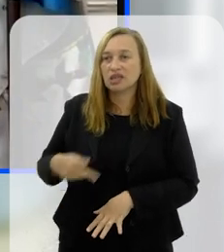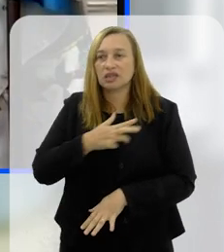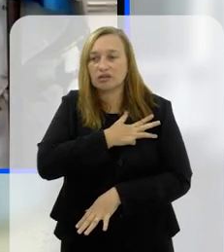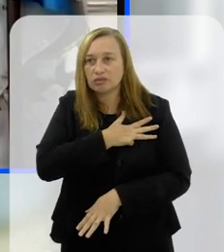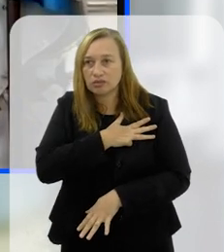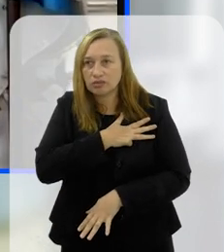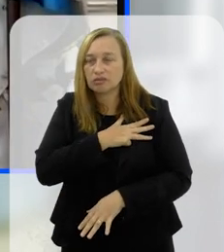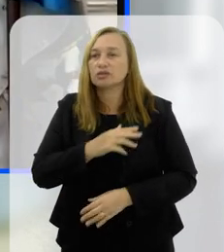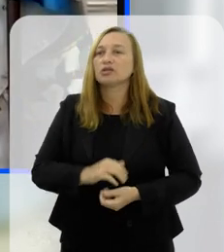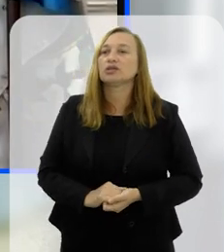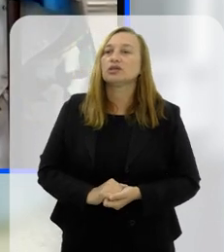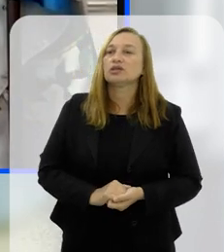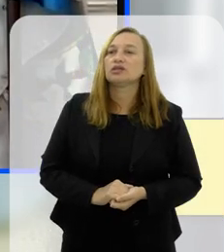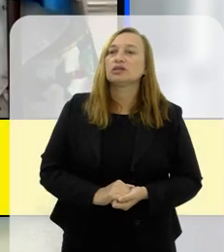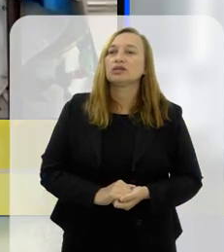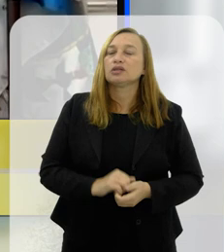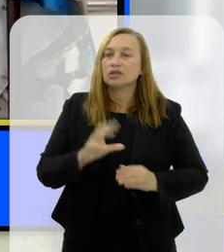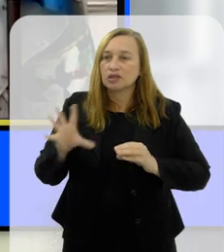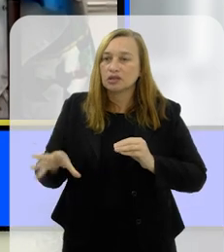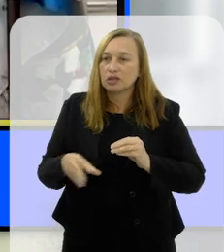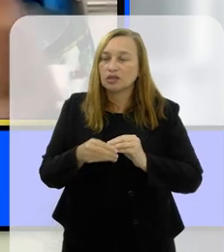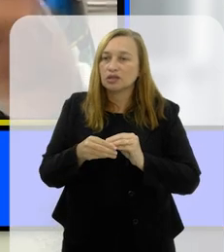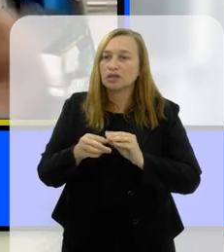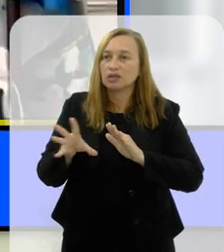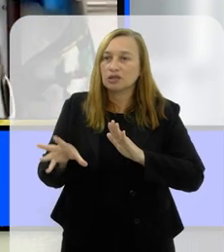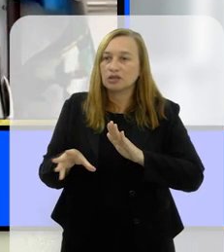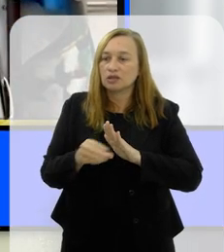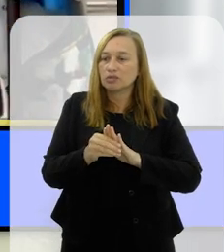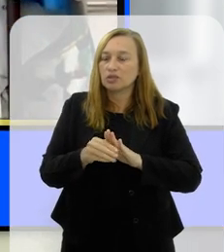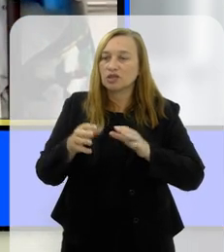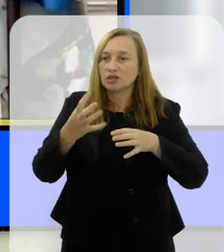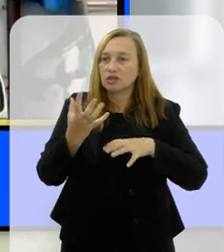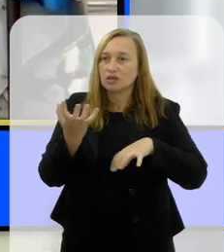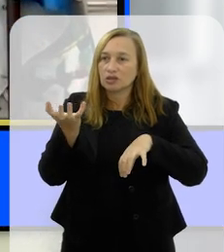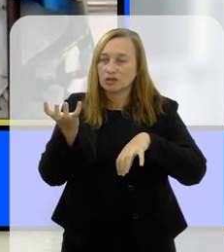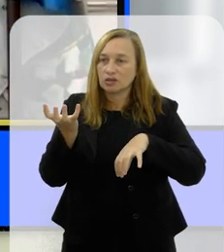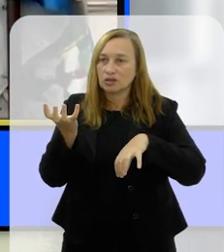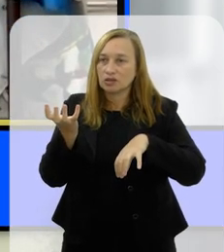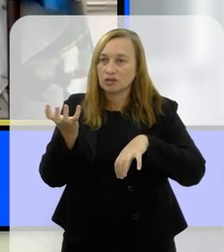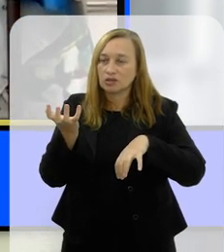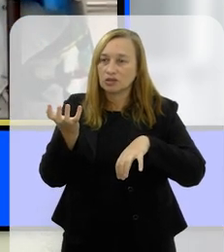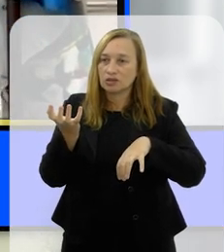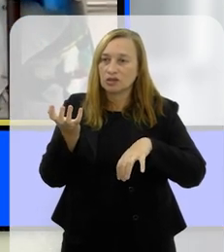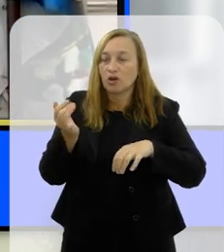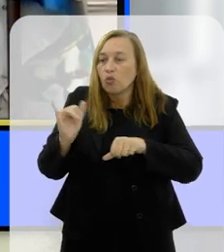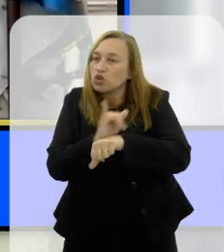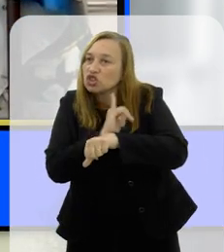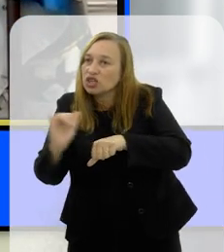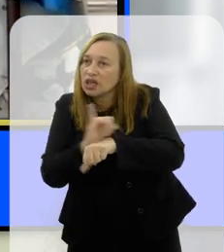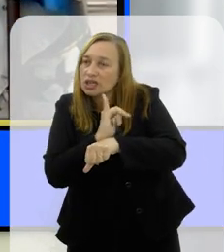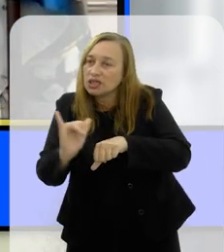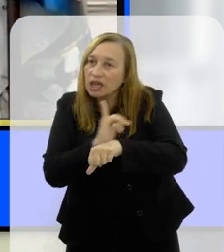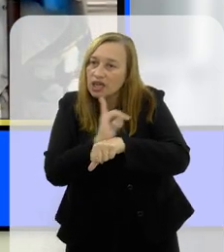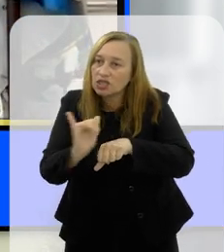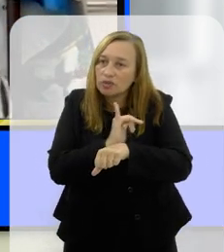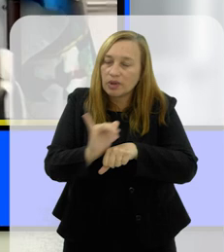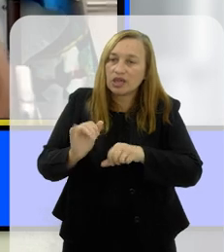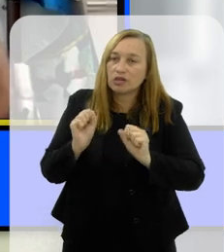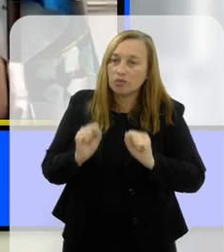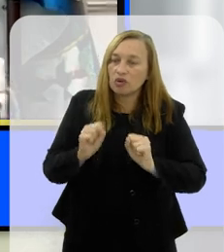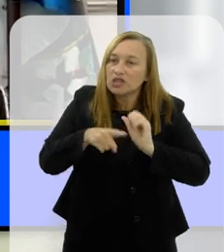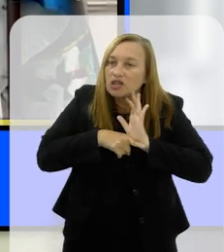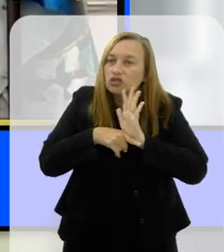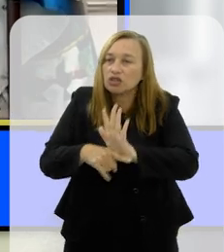Presidente da República através do Senado né que a gente possa unir e a gente criar né um meio que a gente possa tá